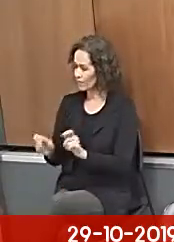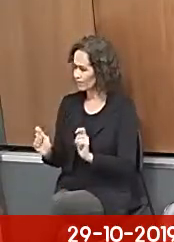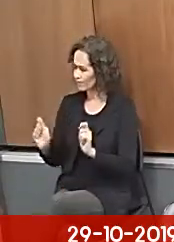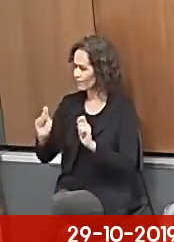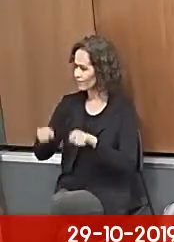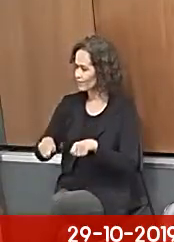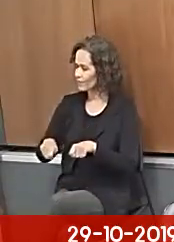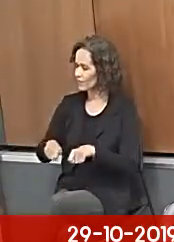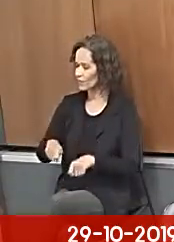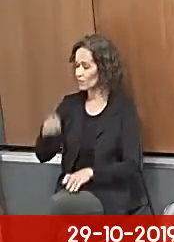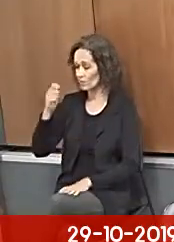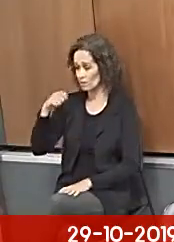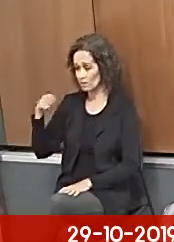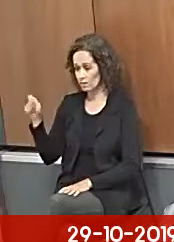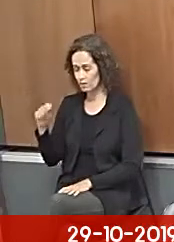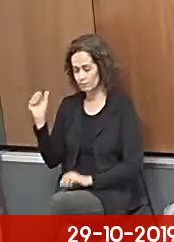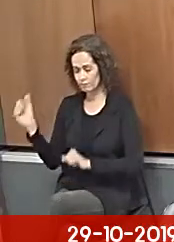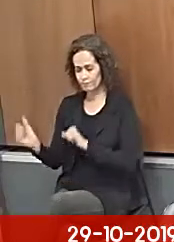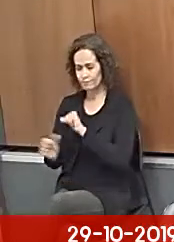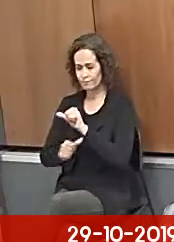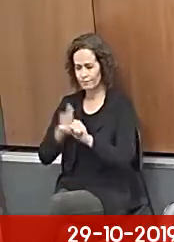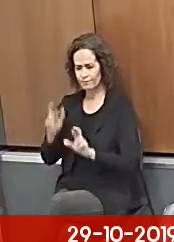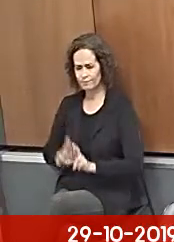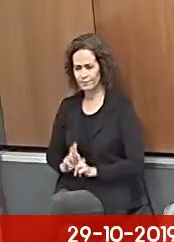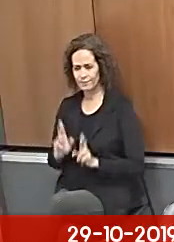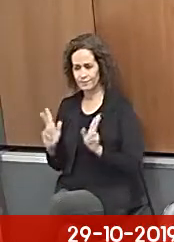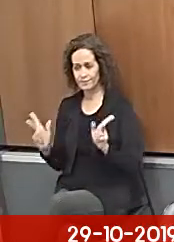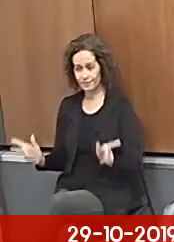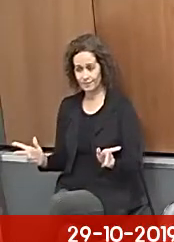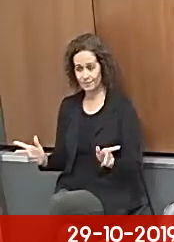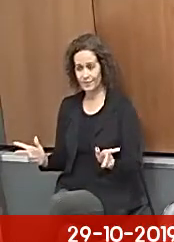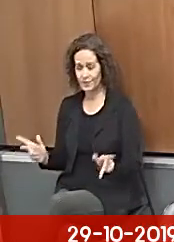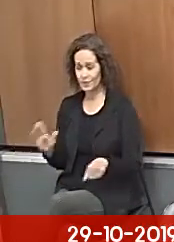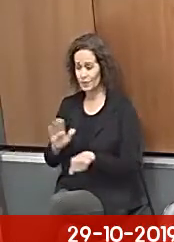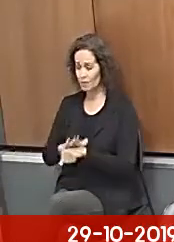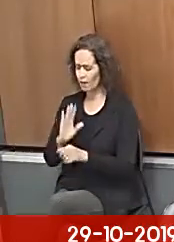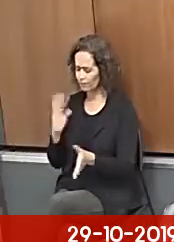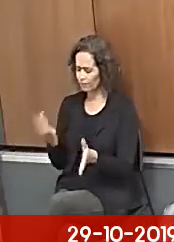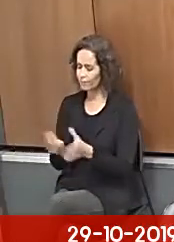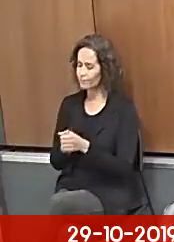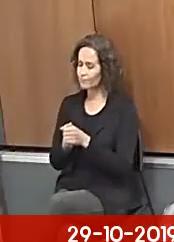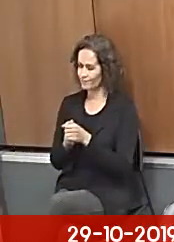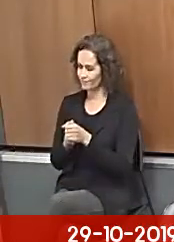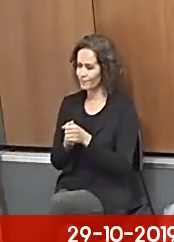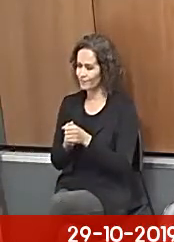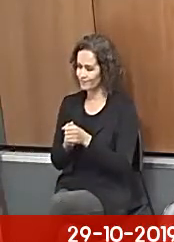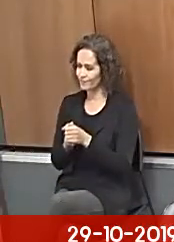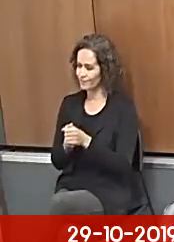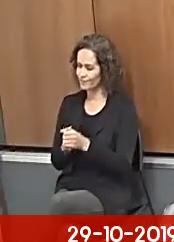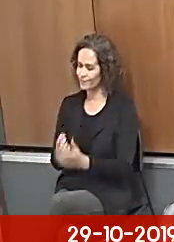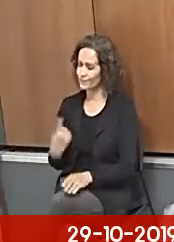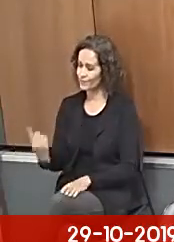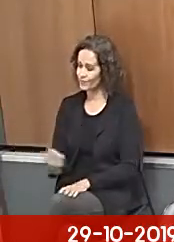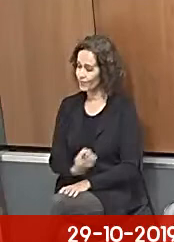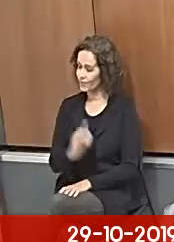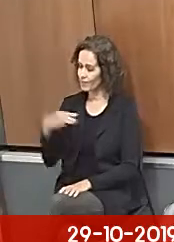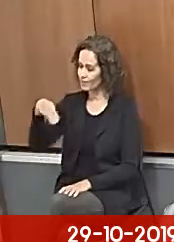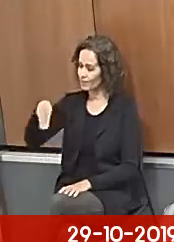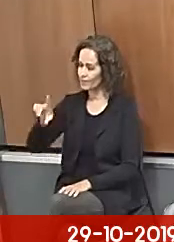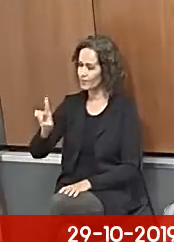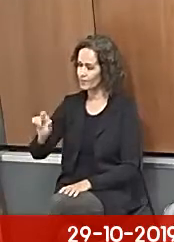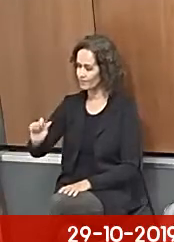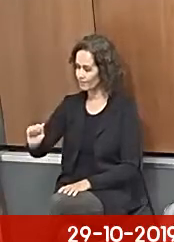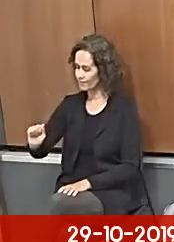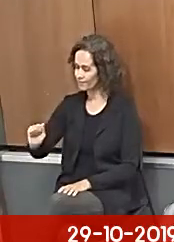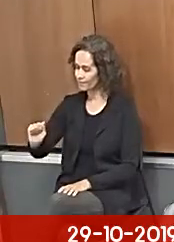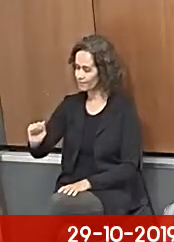nossa associação diferente, uma associação mais inclusiva. Nós somos da MDA, estamos